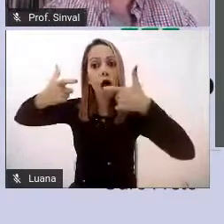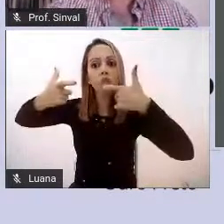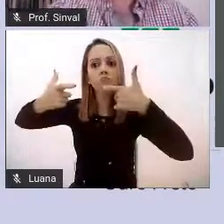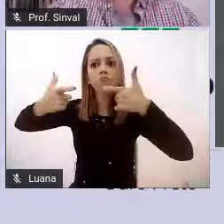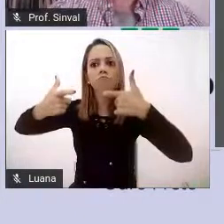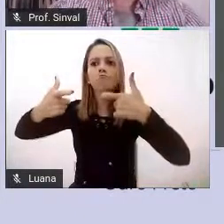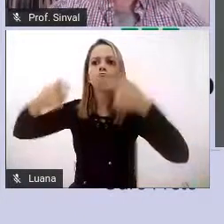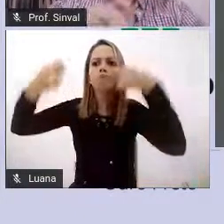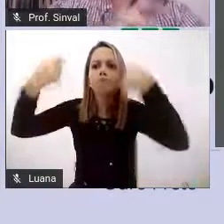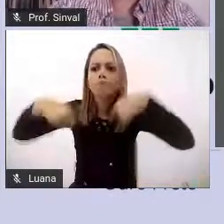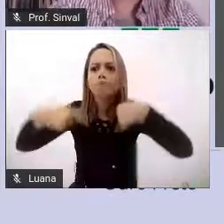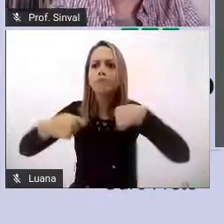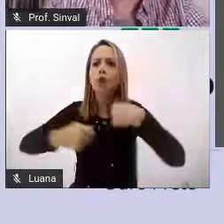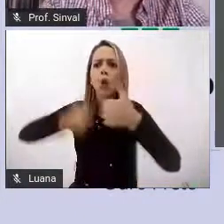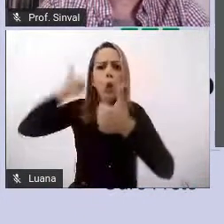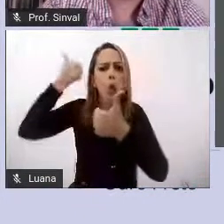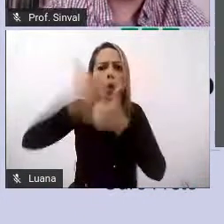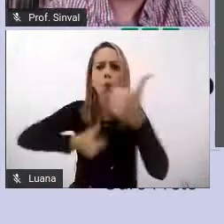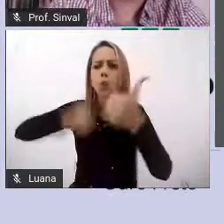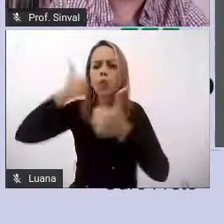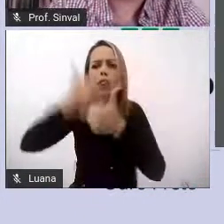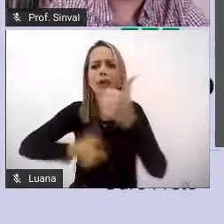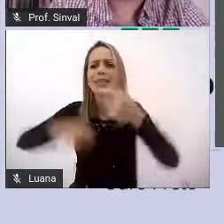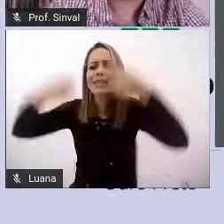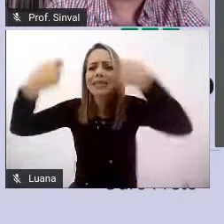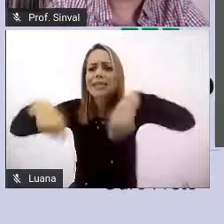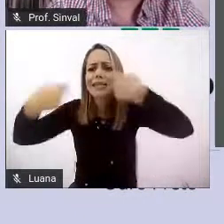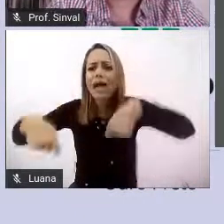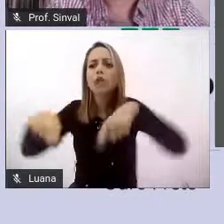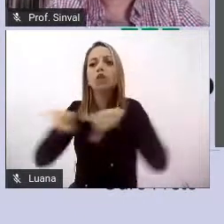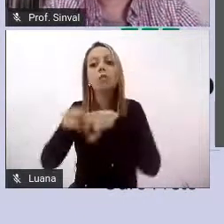necessidade e prática alimentar.